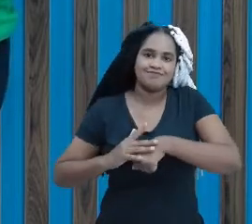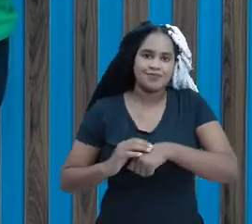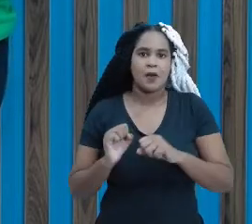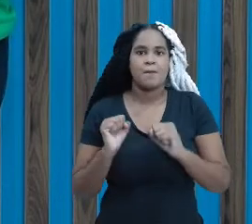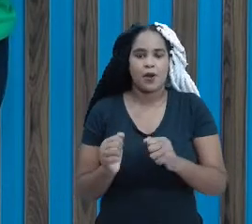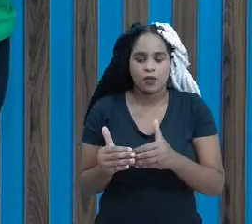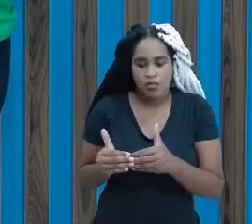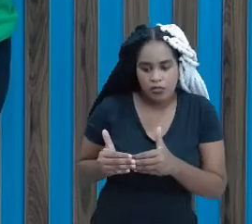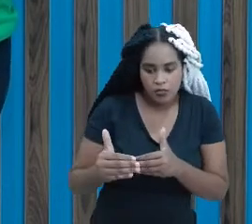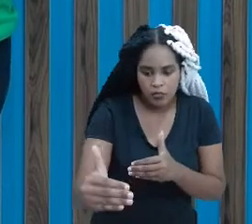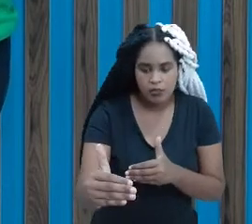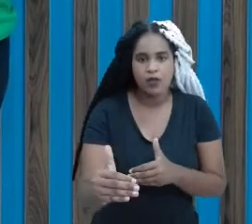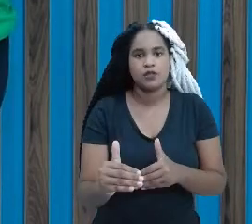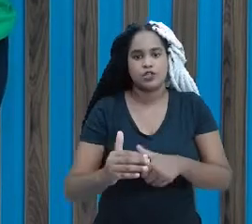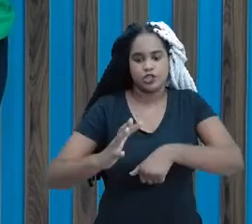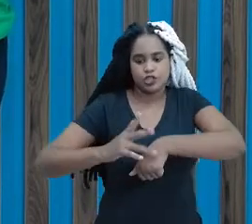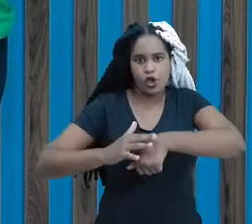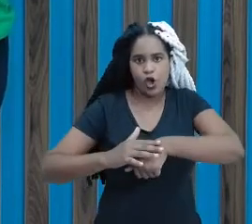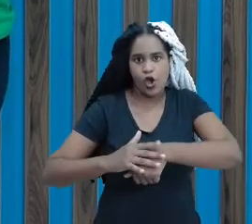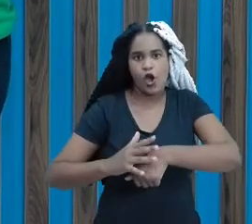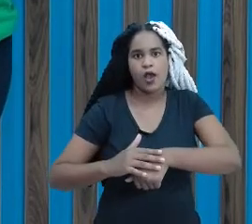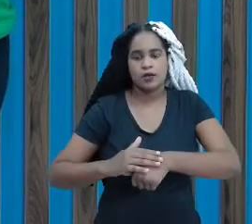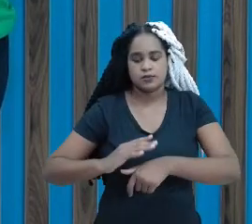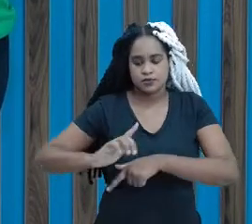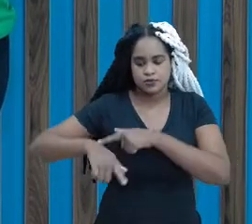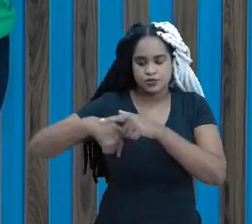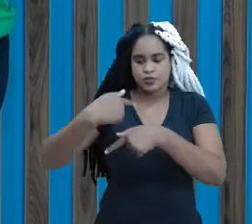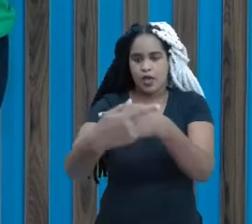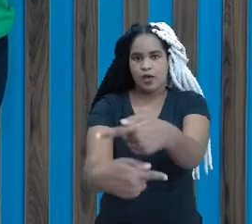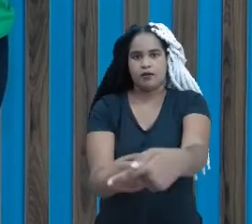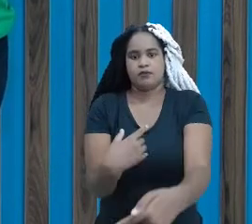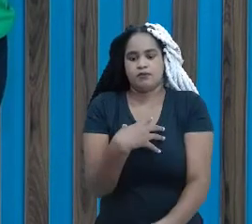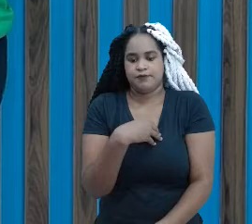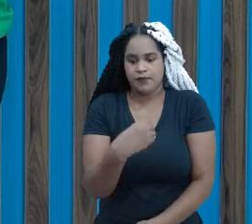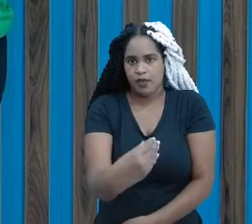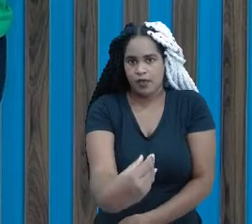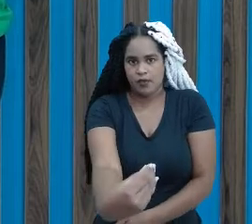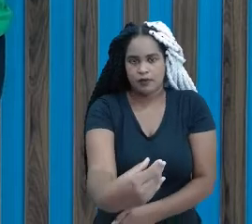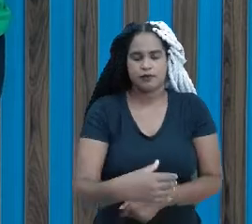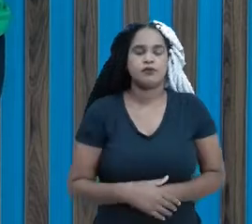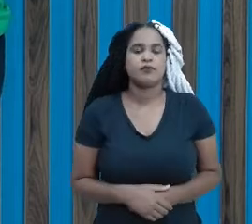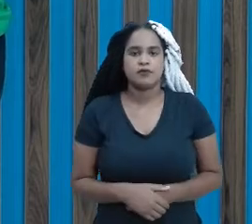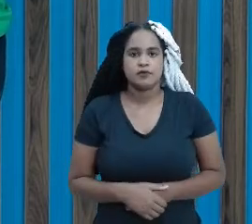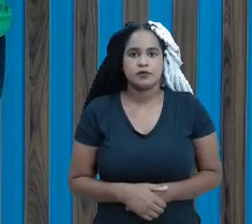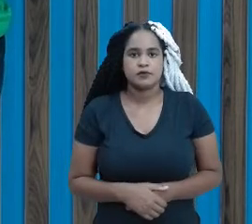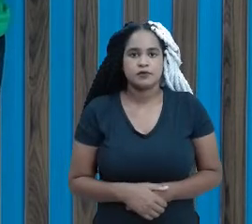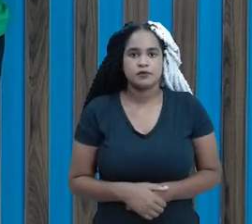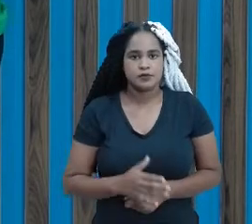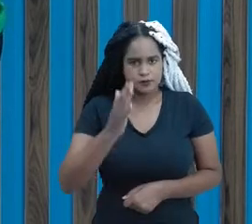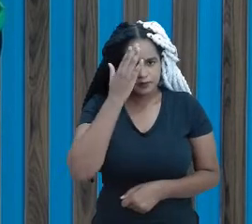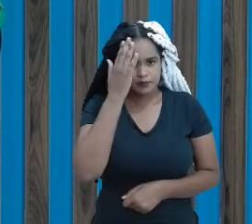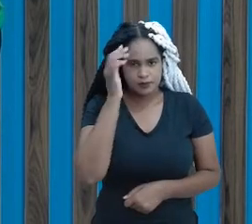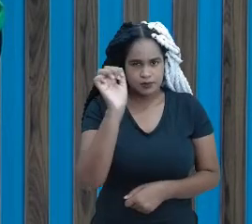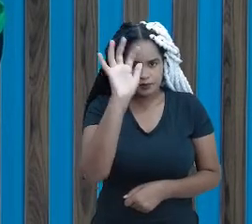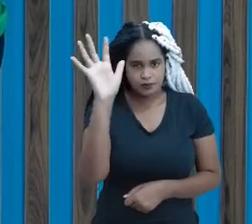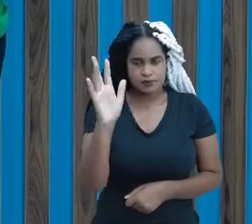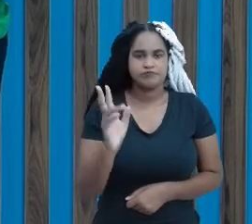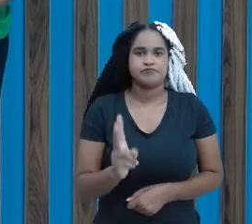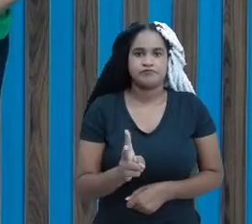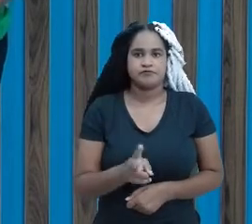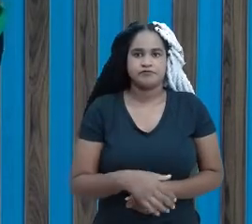pode levar a uma doença hereditária. Beleza até aí? Pronto, vamos continuar